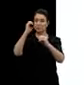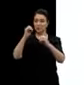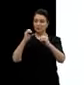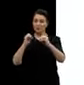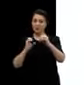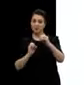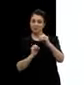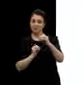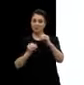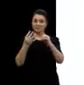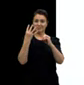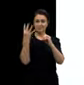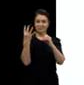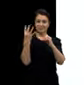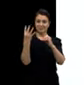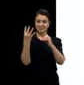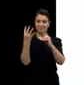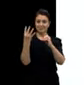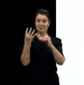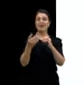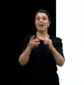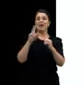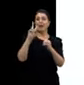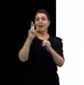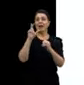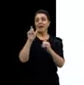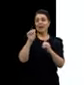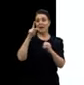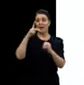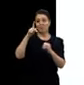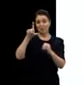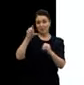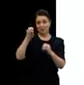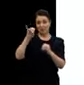As células filhas vão ser haploides, vão ser N.